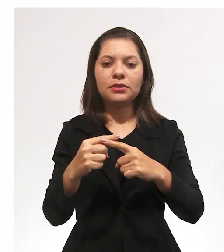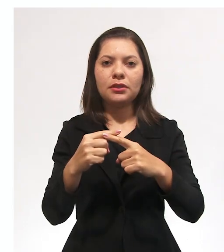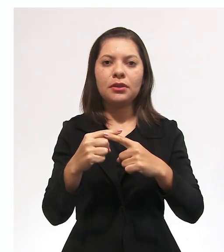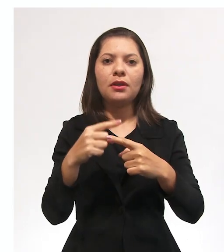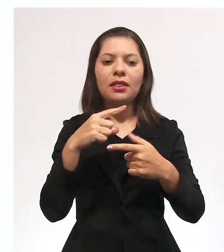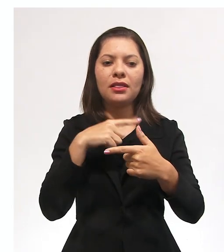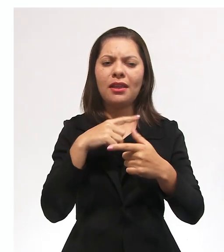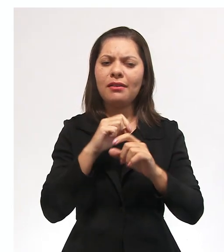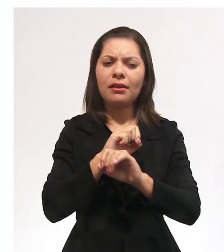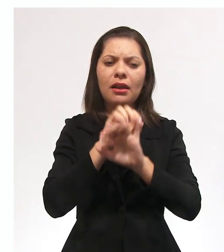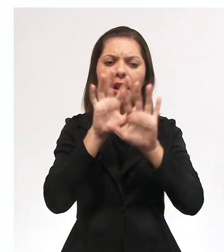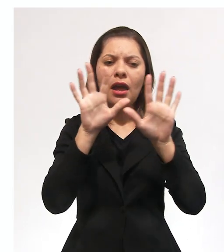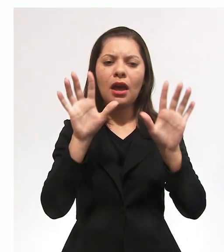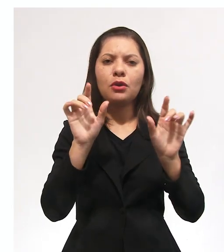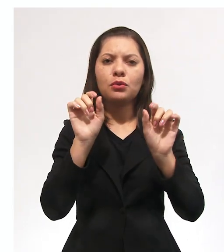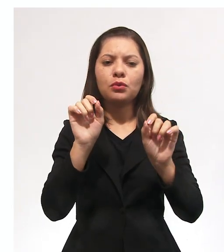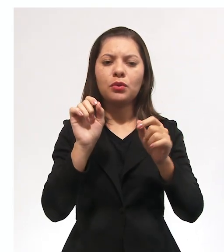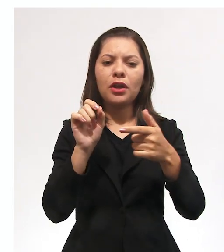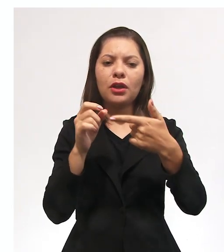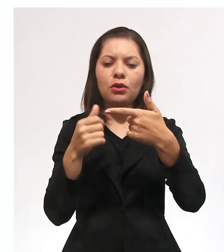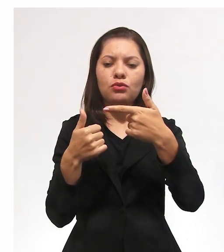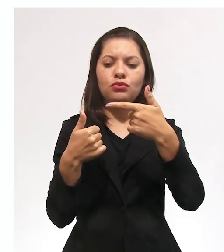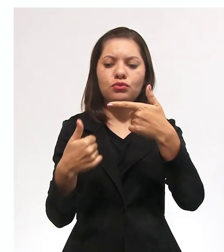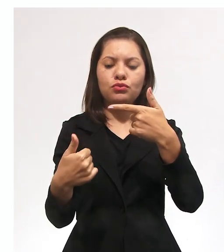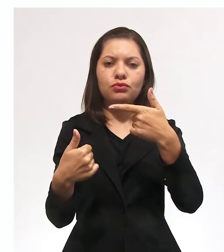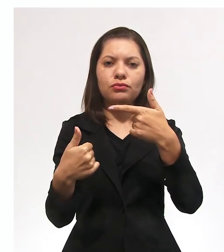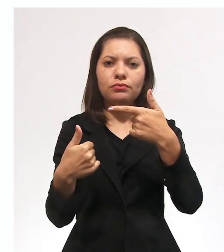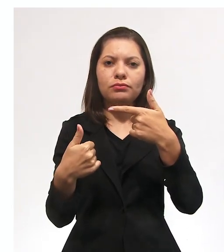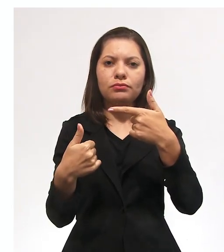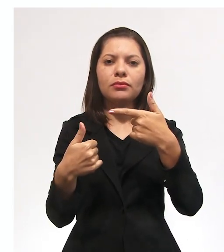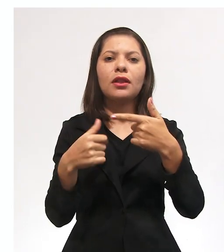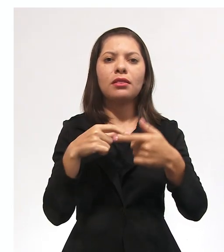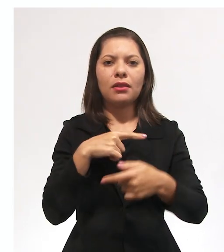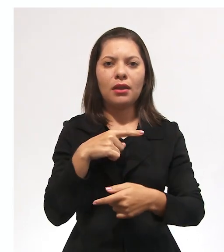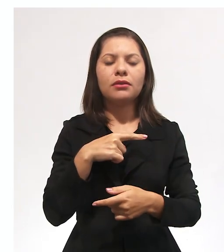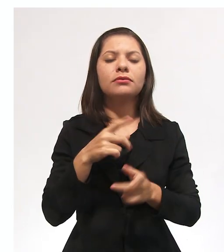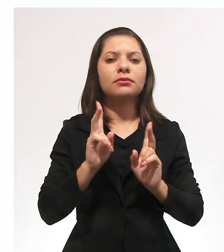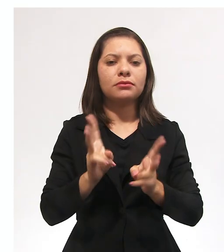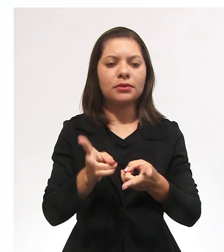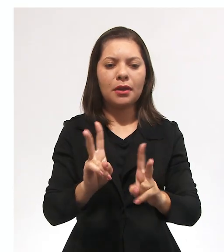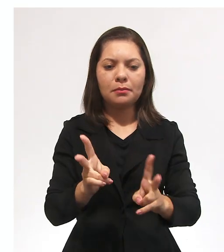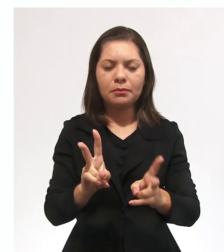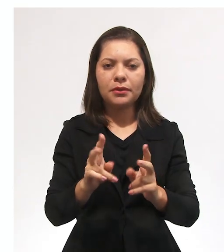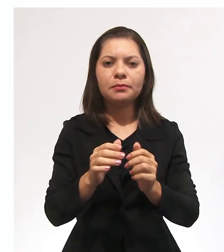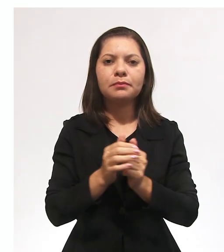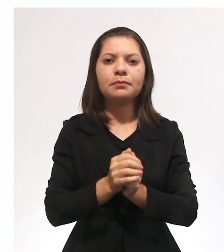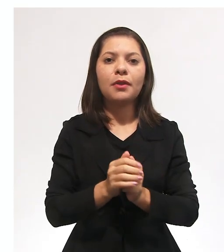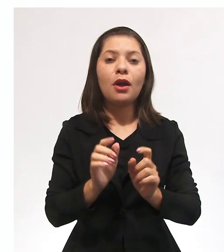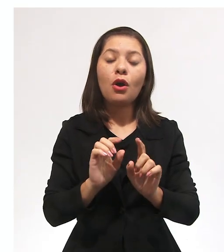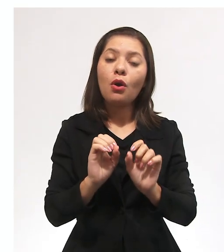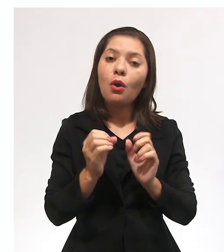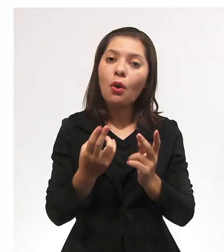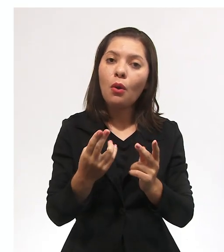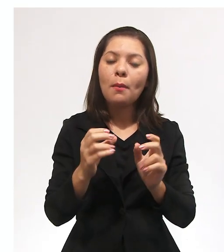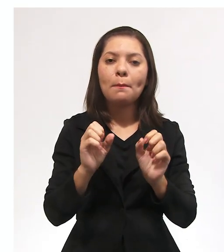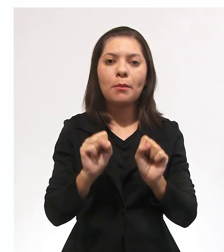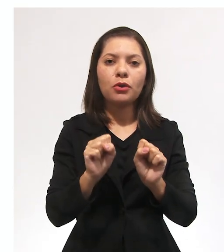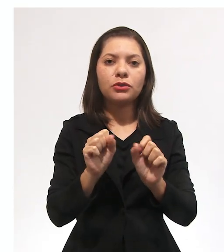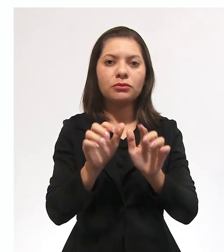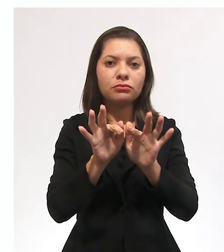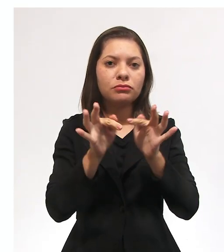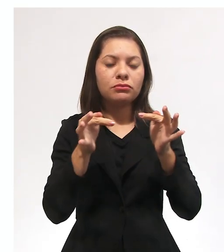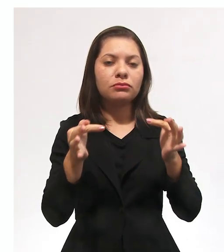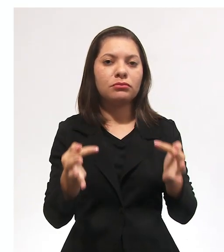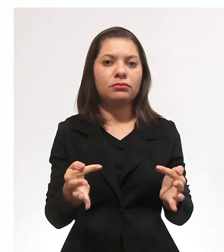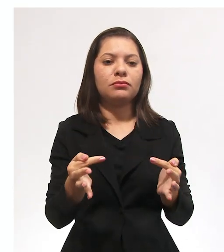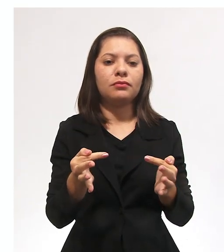tem implícito o denominador 1, que a gente tem em qualquer fração. Ou a gente faz a simplificação, tá?